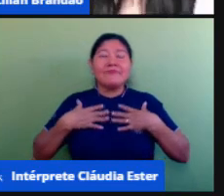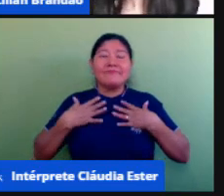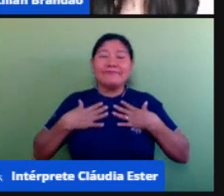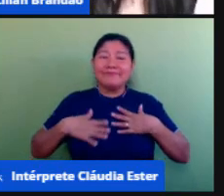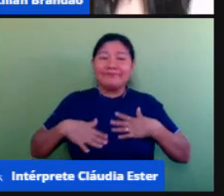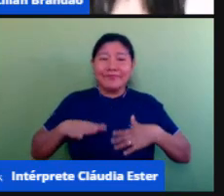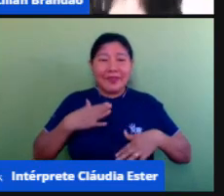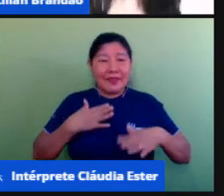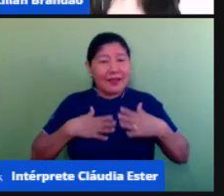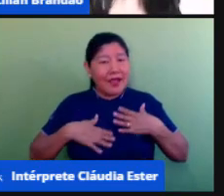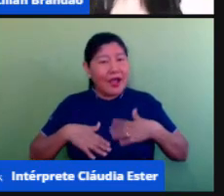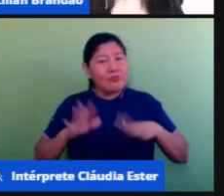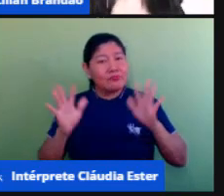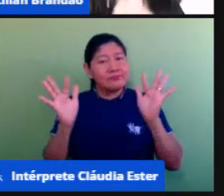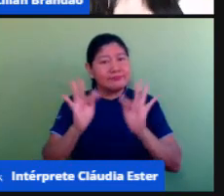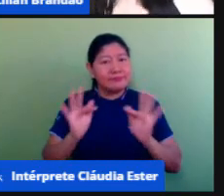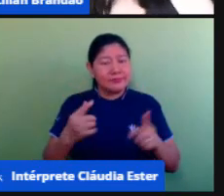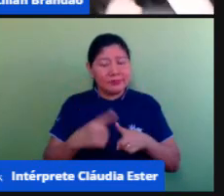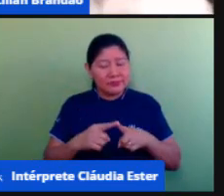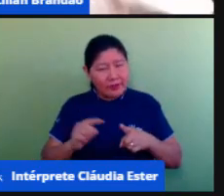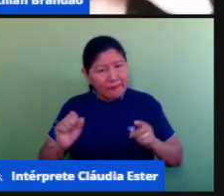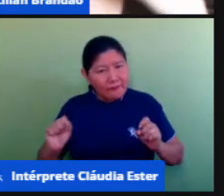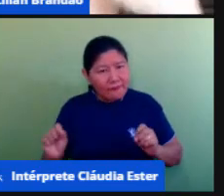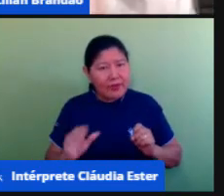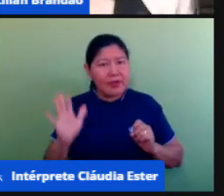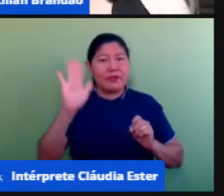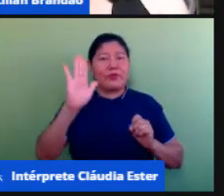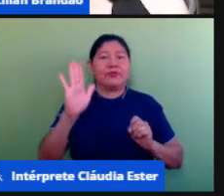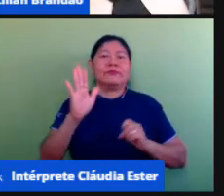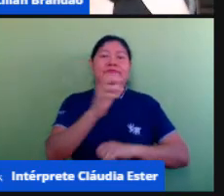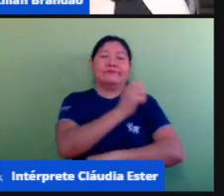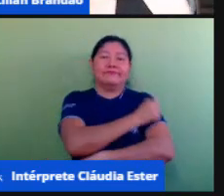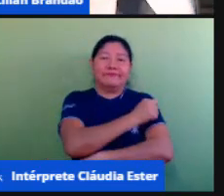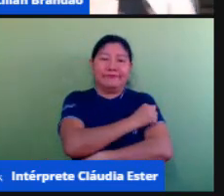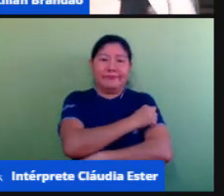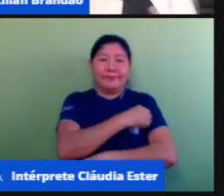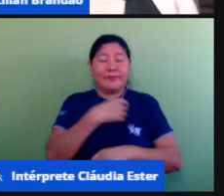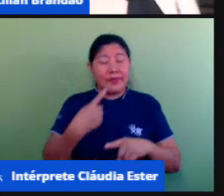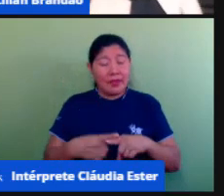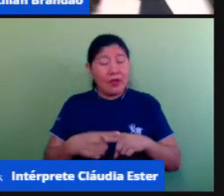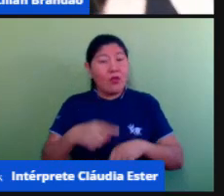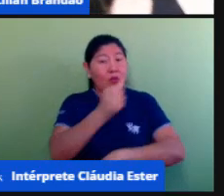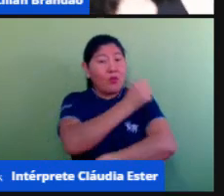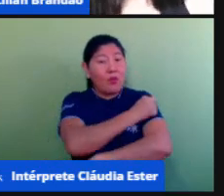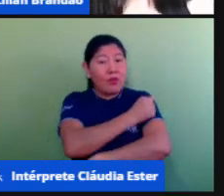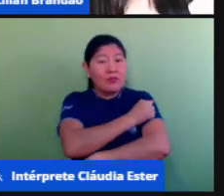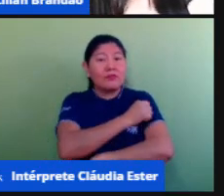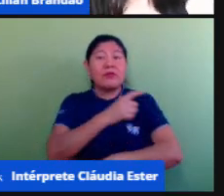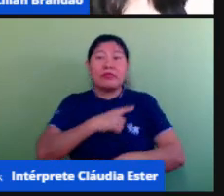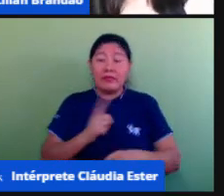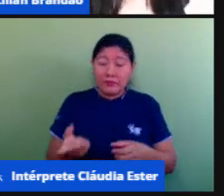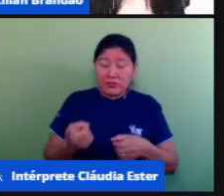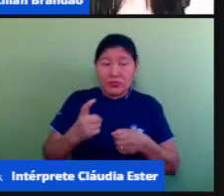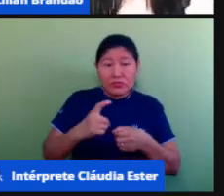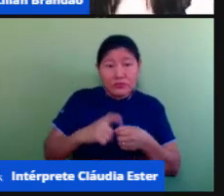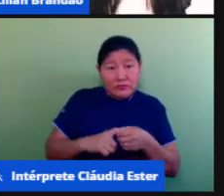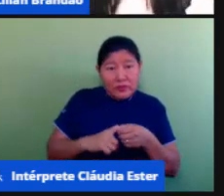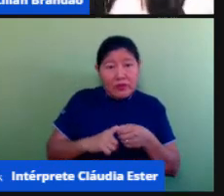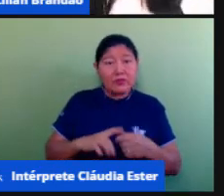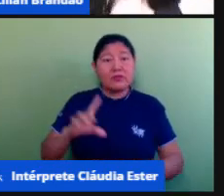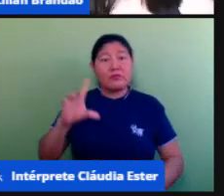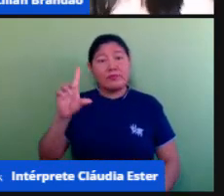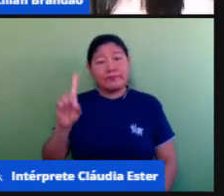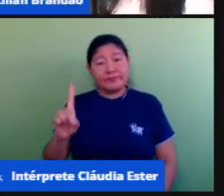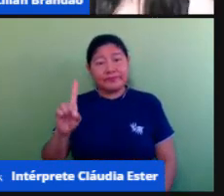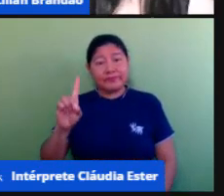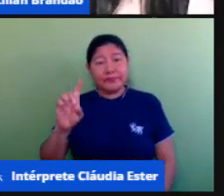gente priorizou dentro da unidade escolar. O aluno recebeu esse caderno de volta, a gente deixa um tempo hábil